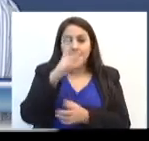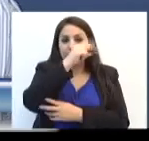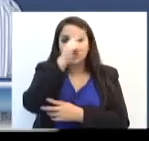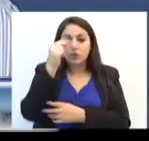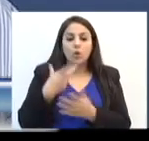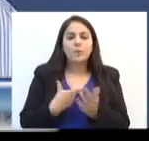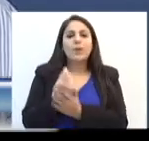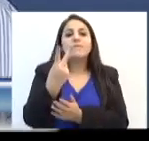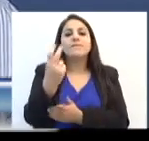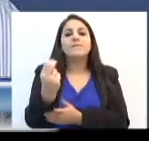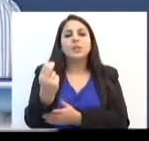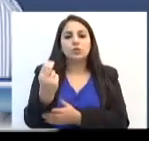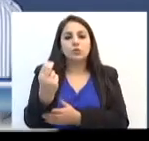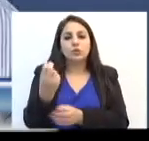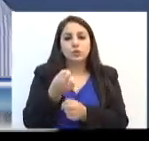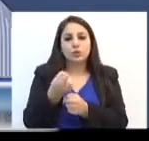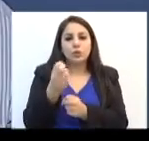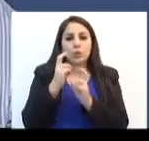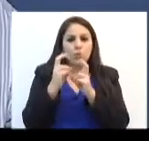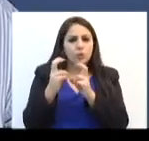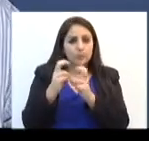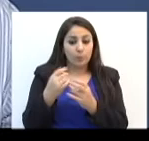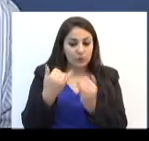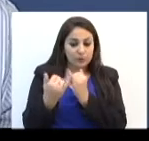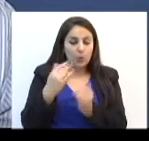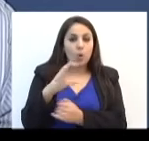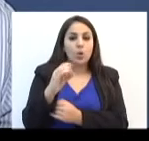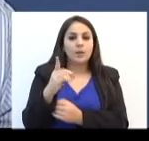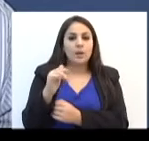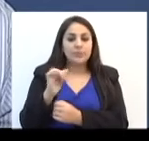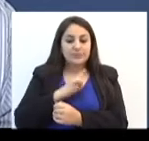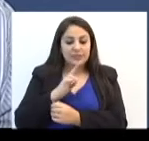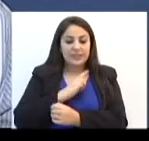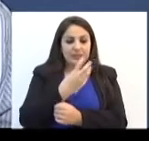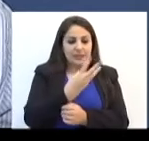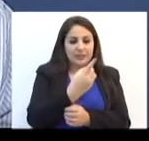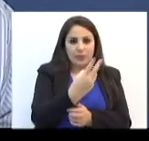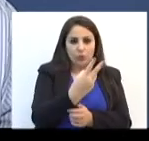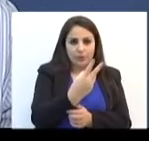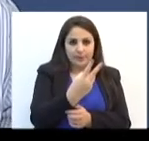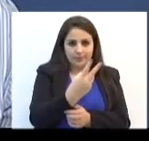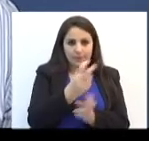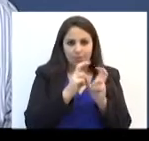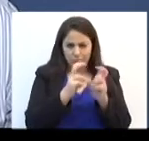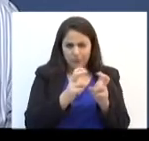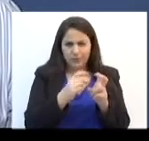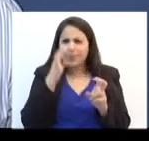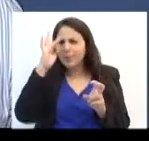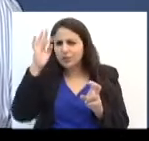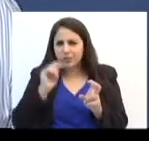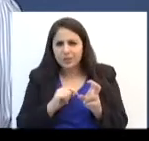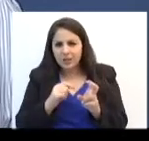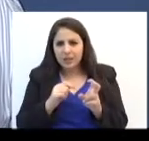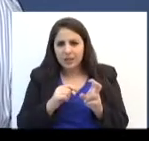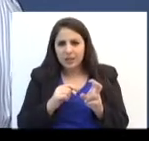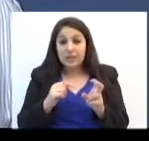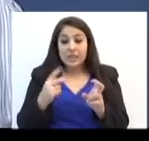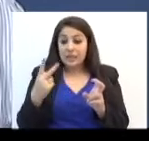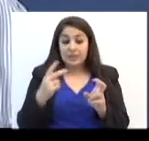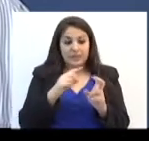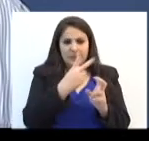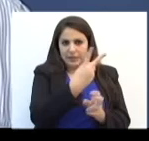né? Hoje a Codepas, por exemplo, ela possui uma frota de 32 ônibus. Imagina de